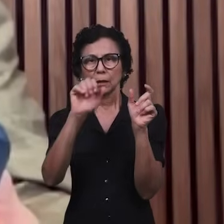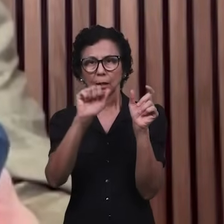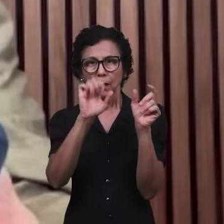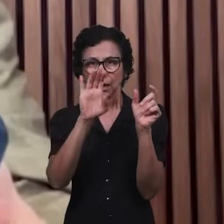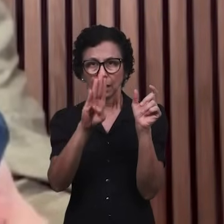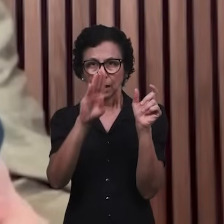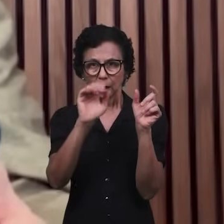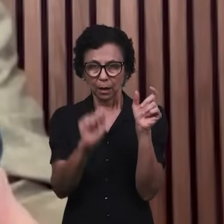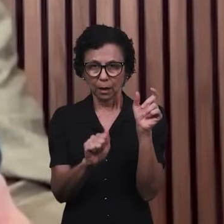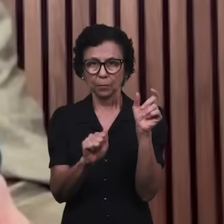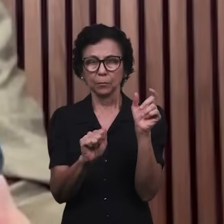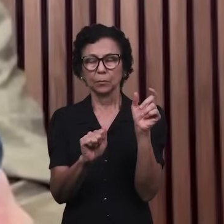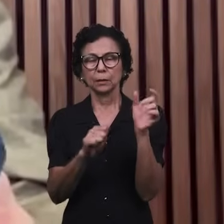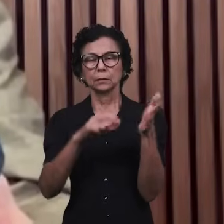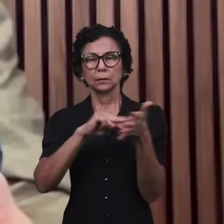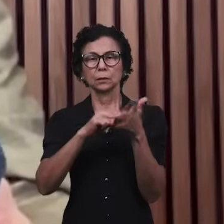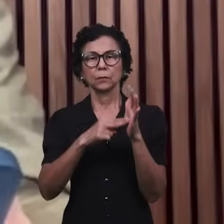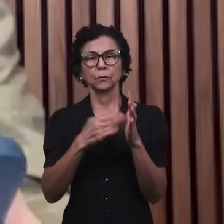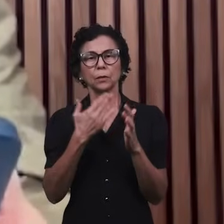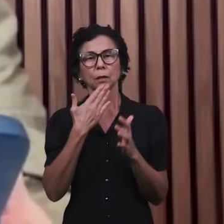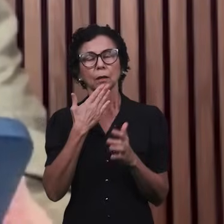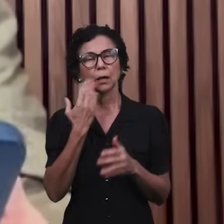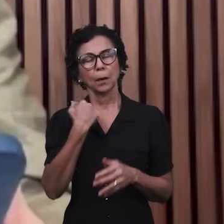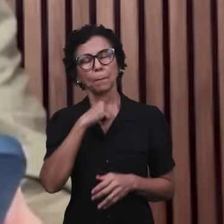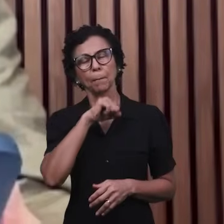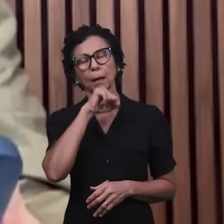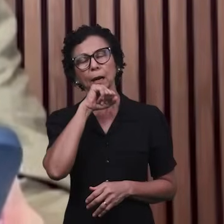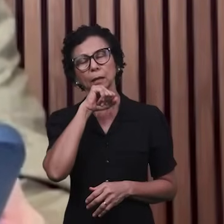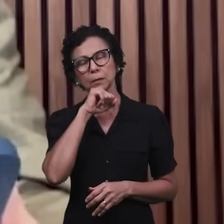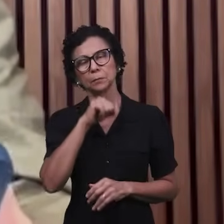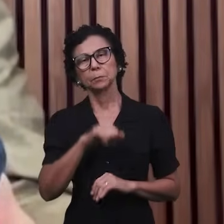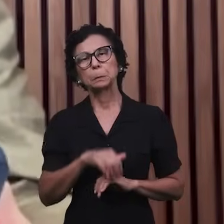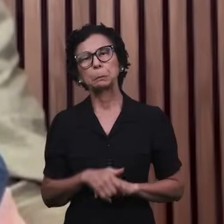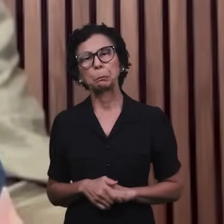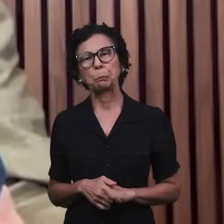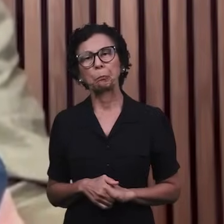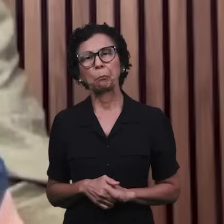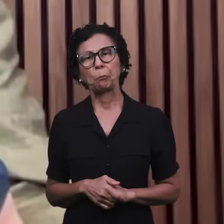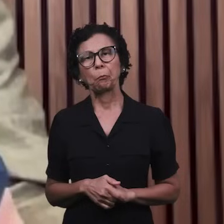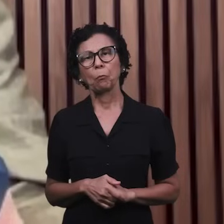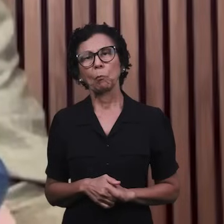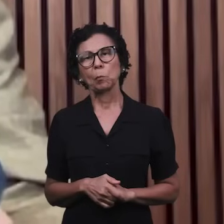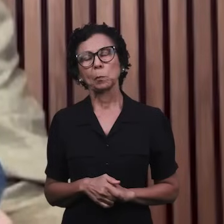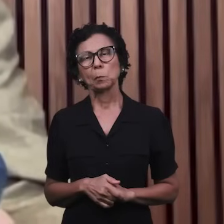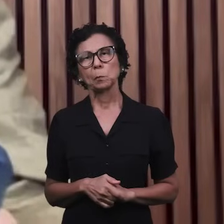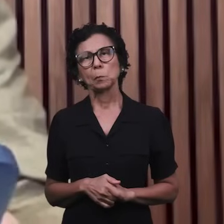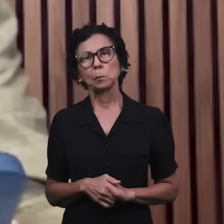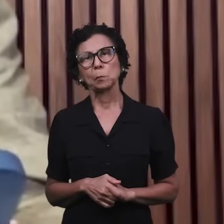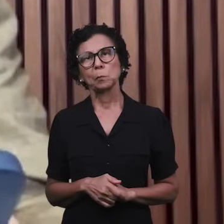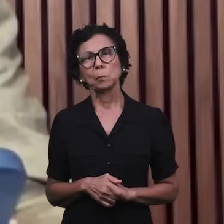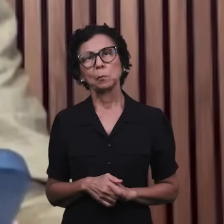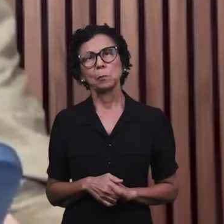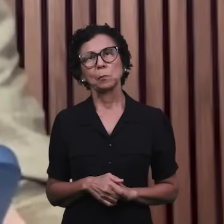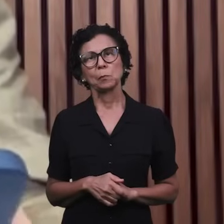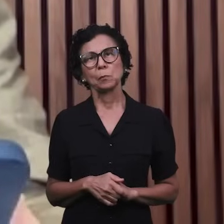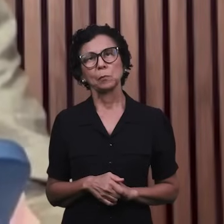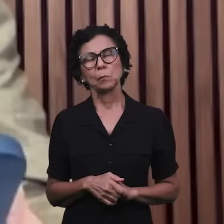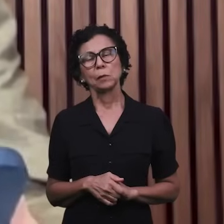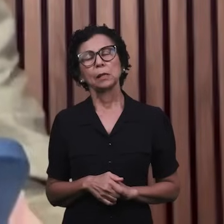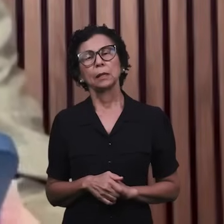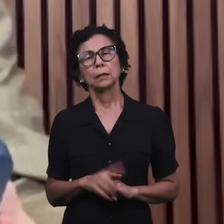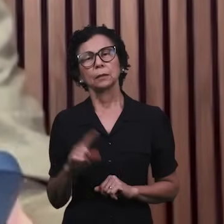Que é pai, é uma forma íntima de pai, ou alguns dizem papai, mas é a forma íntima de pai. E a